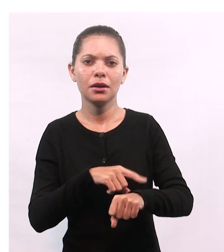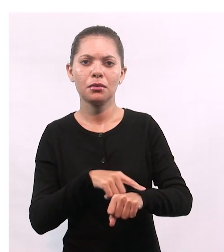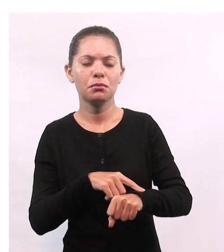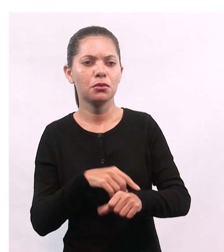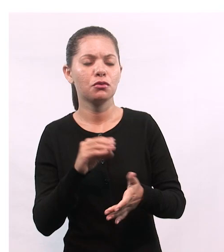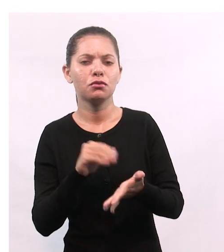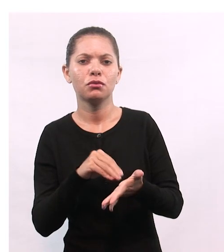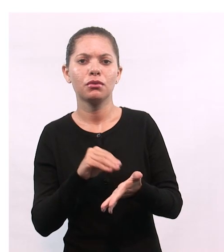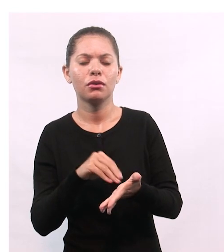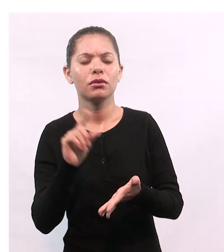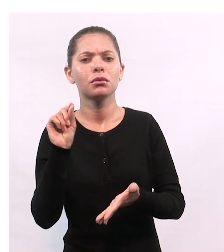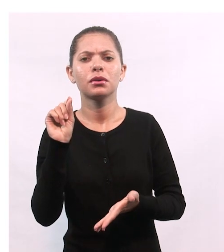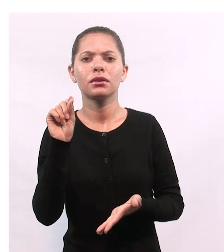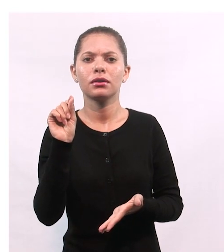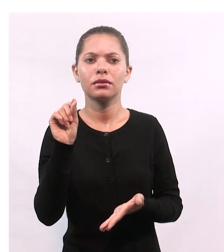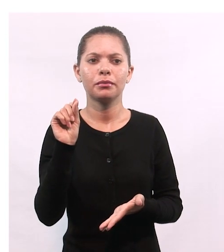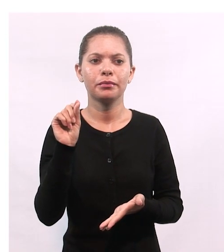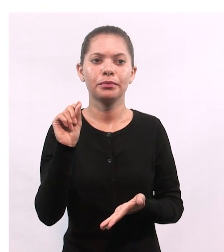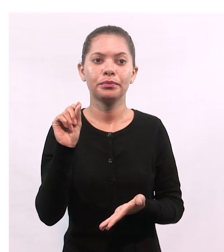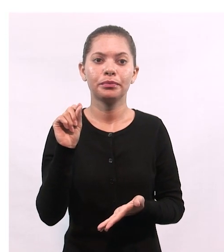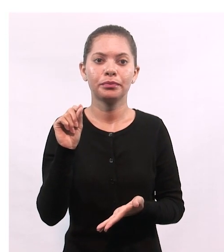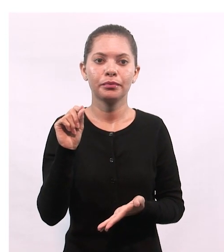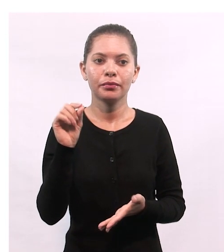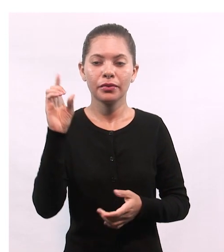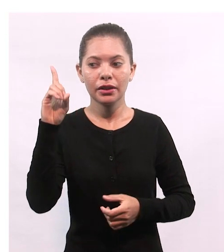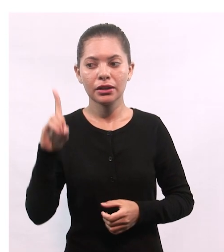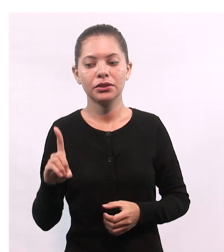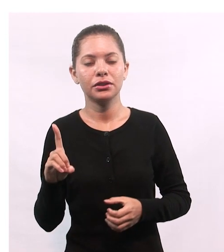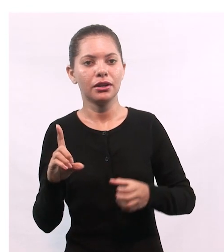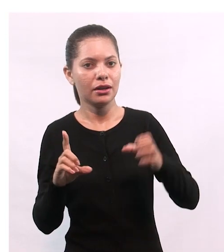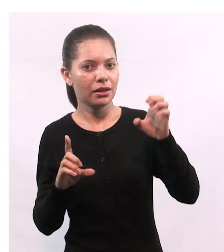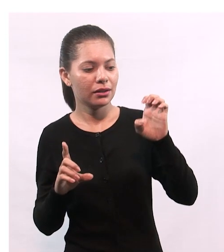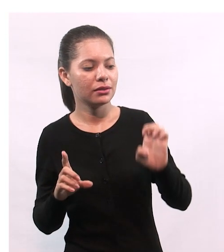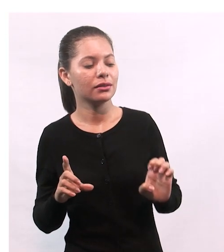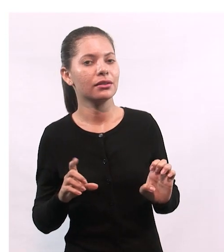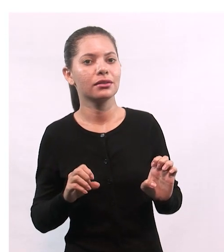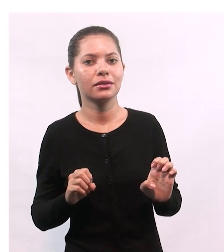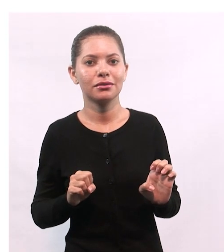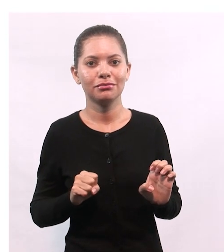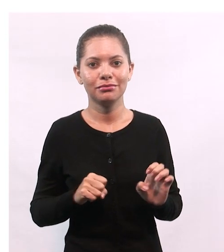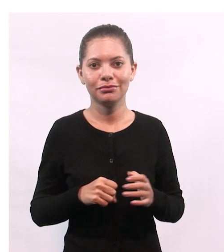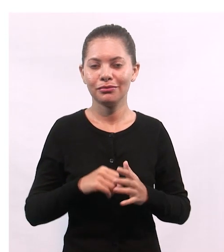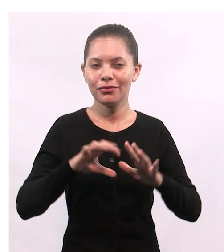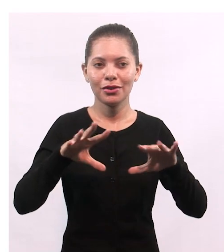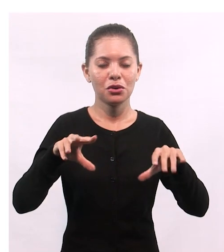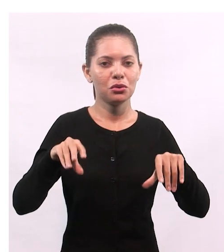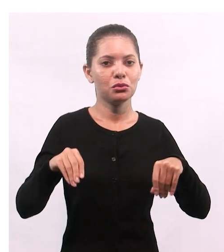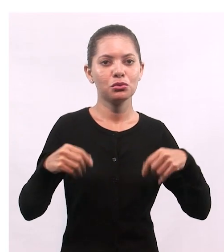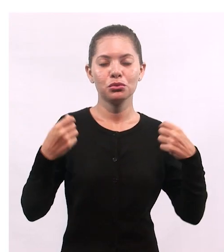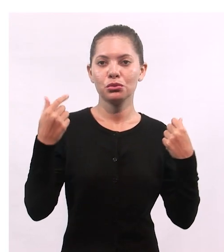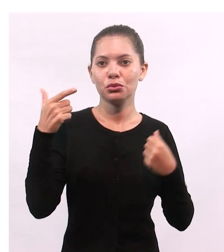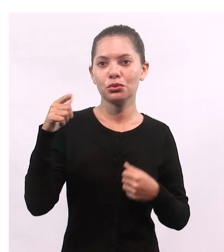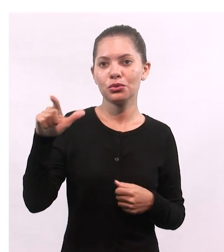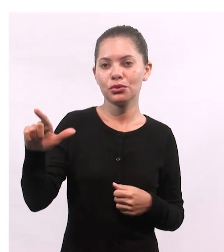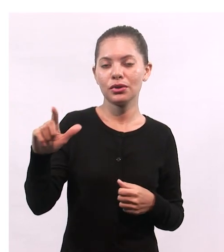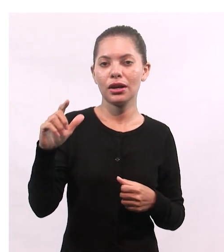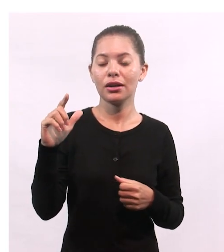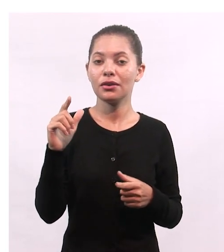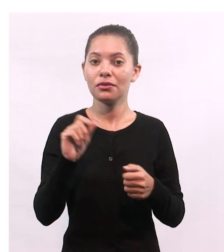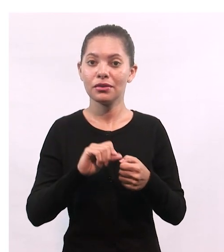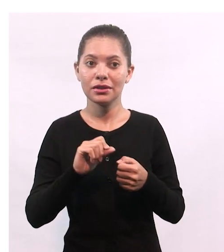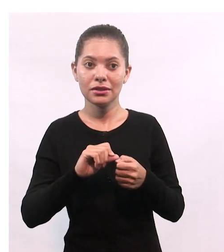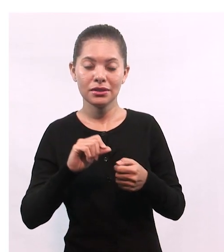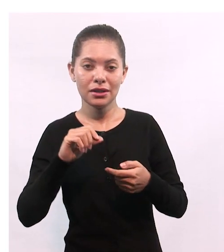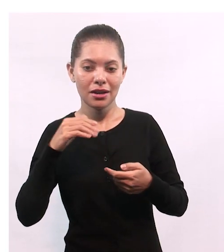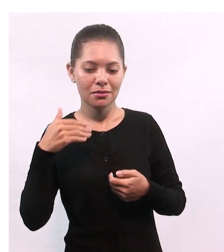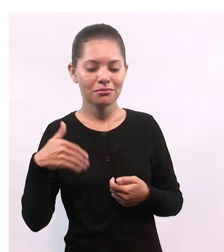quanto tempo falta, a lateralidade, direita, esquerda. Tudo isso a gente consegue construir a